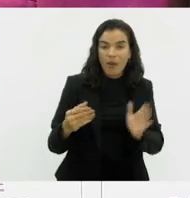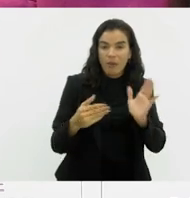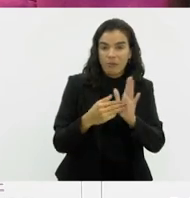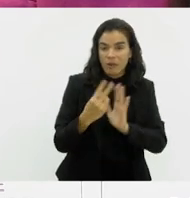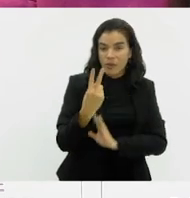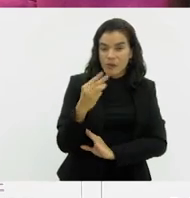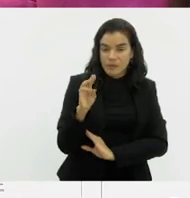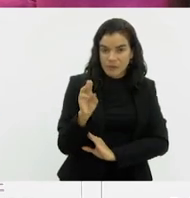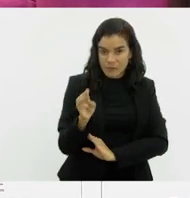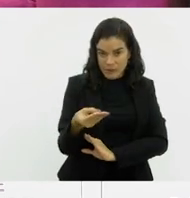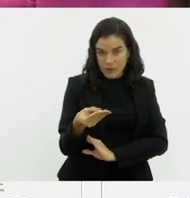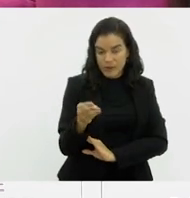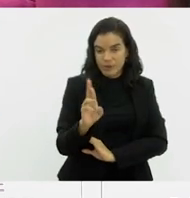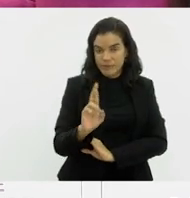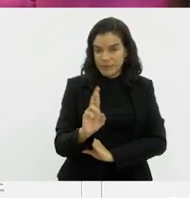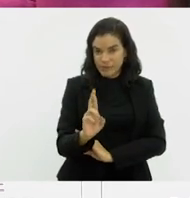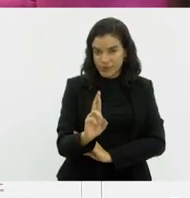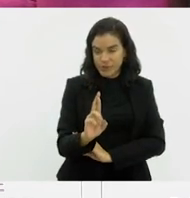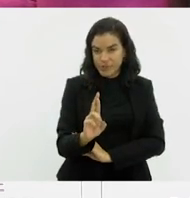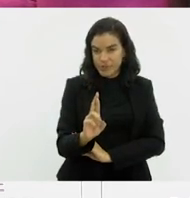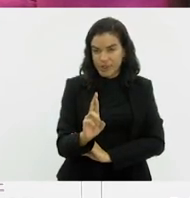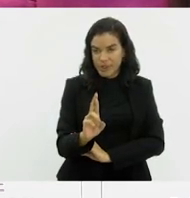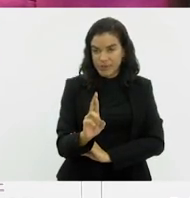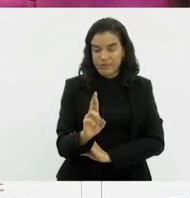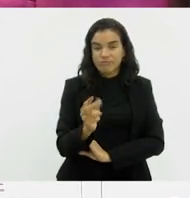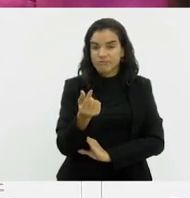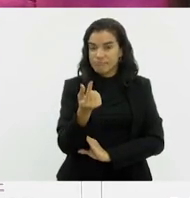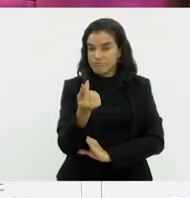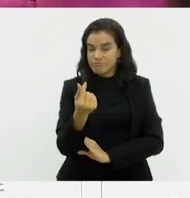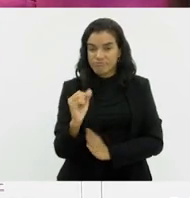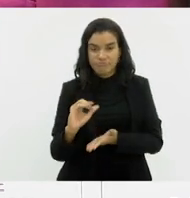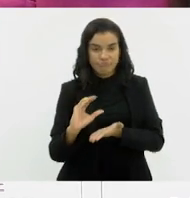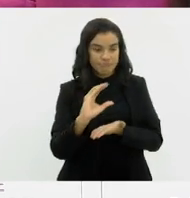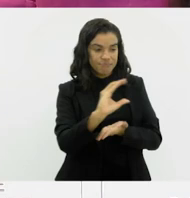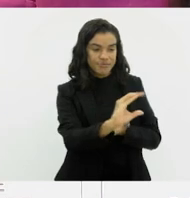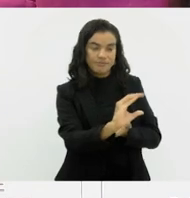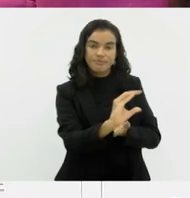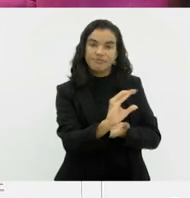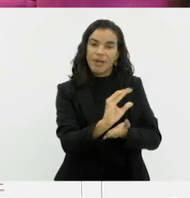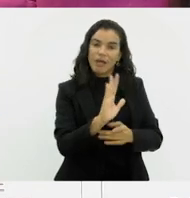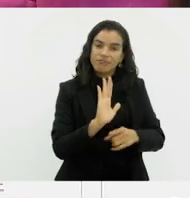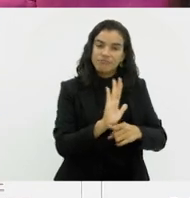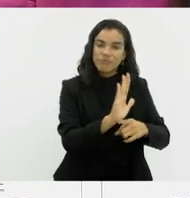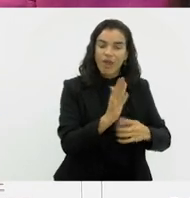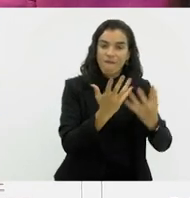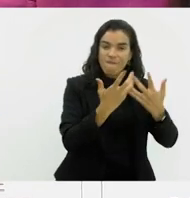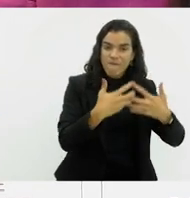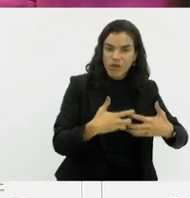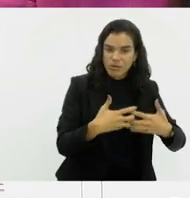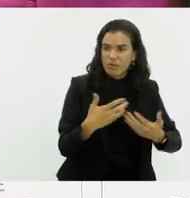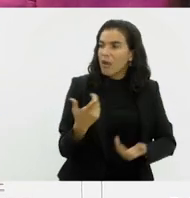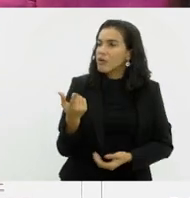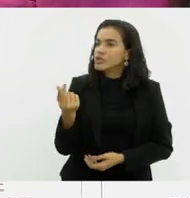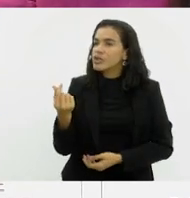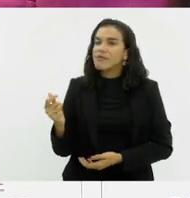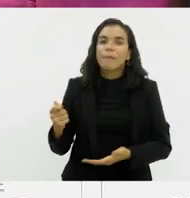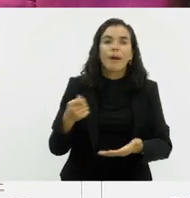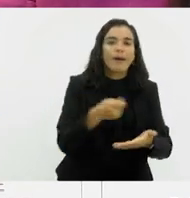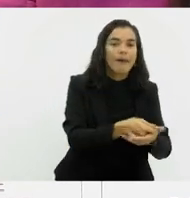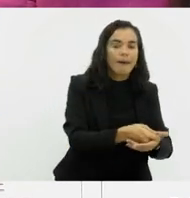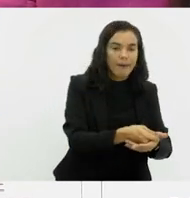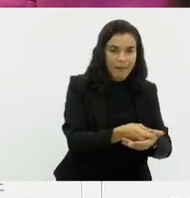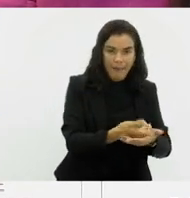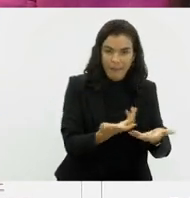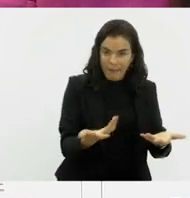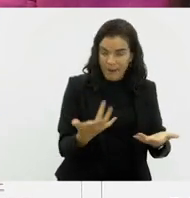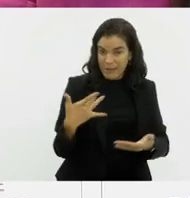R$ 1.900.000 a R$ 2.000.000, que seriam destinados para funcionamento dessa estrutura. É um recurso. Ah, de onde vai ser o recurso? Do que se refere à